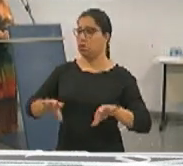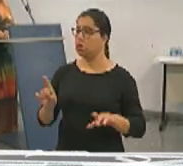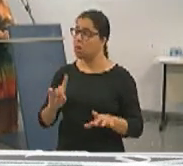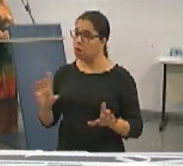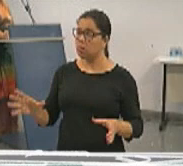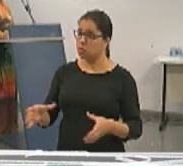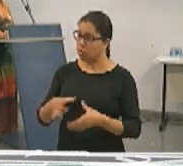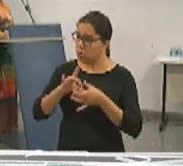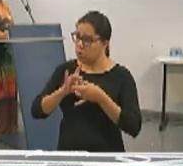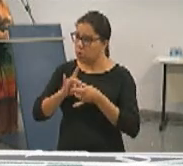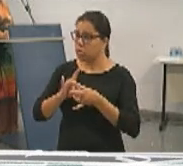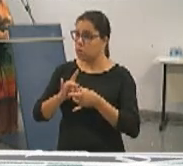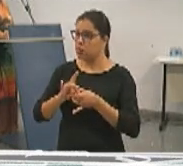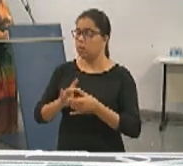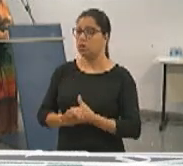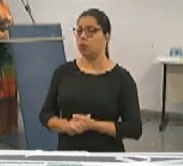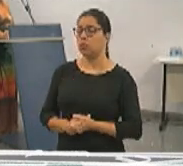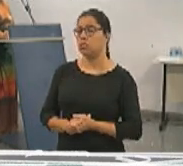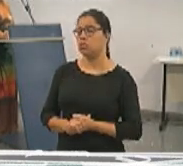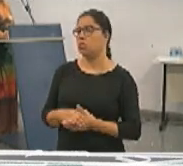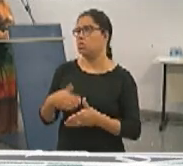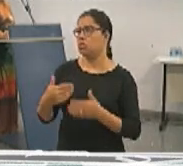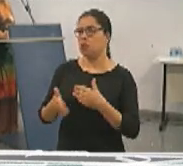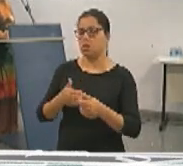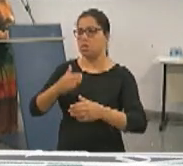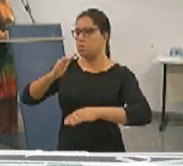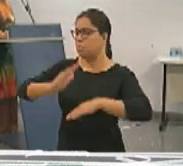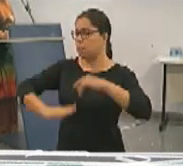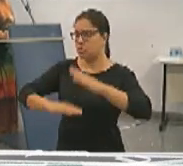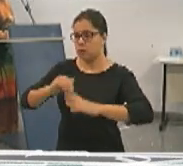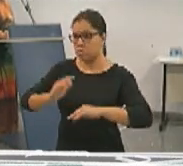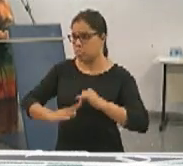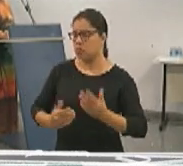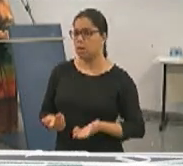aspas, da universidade. Terceirizados,